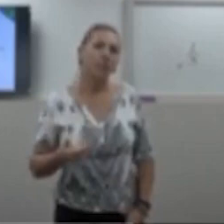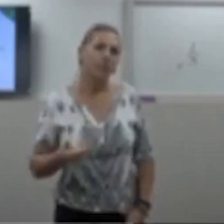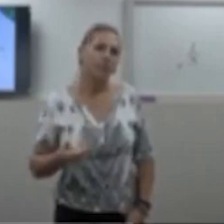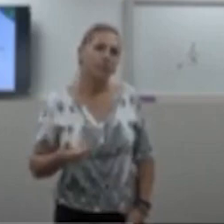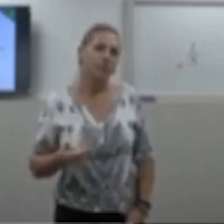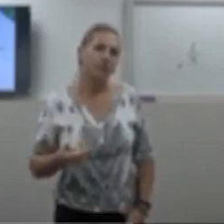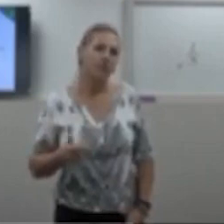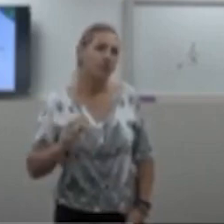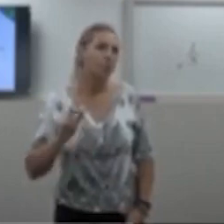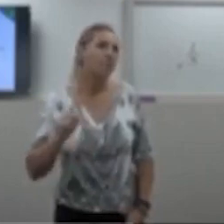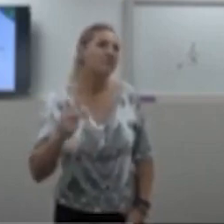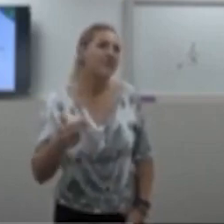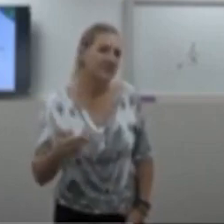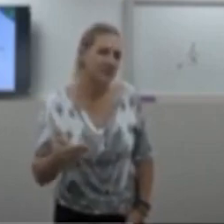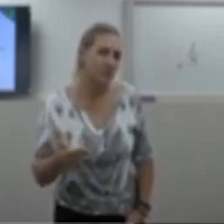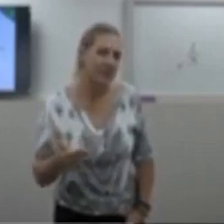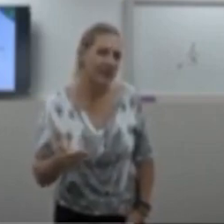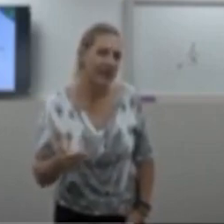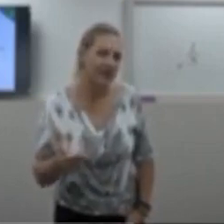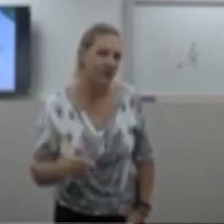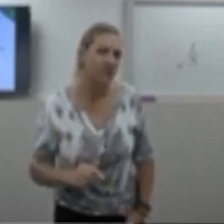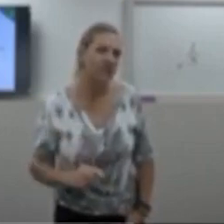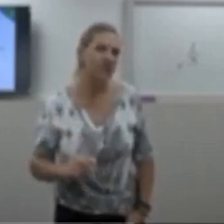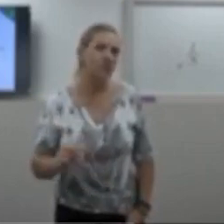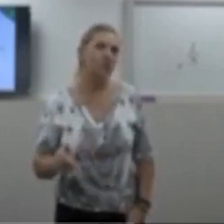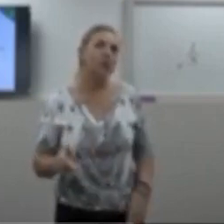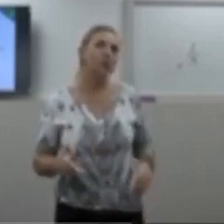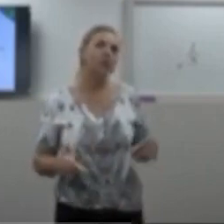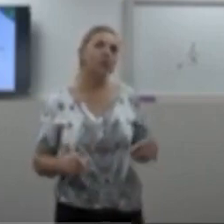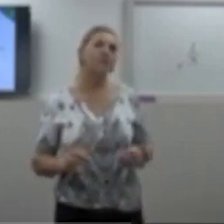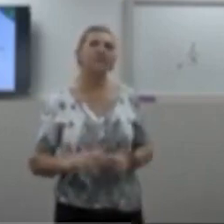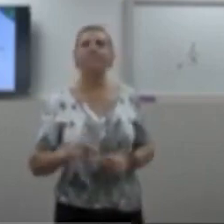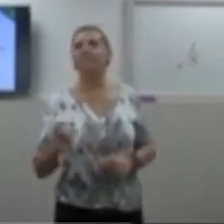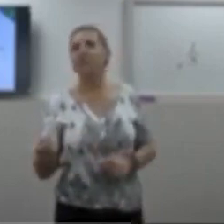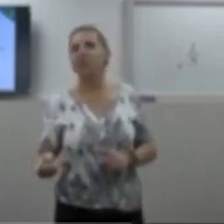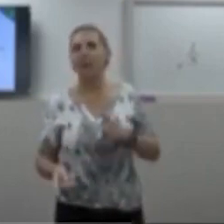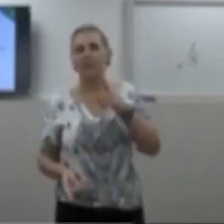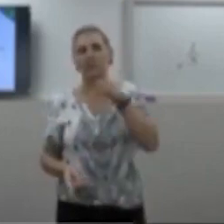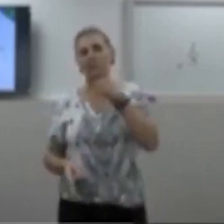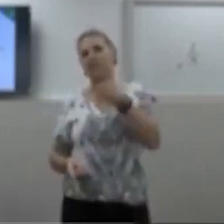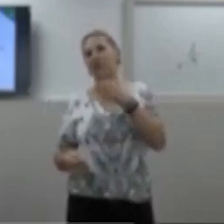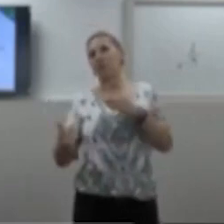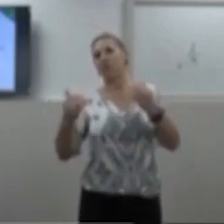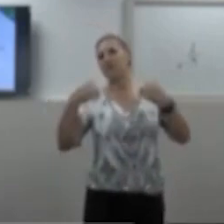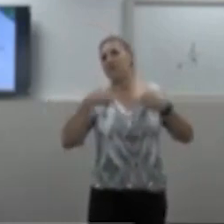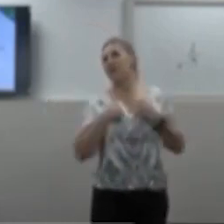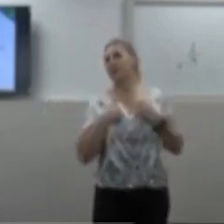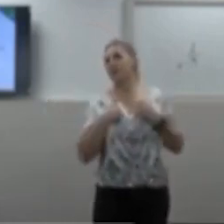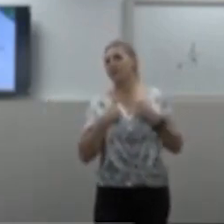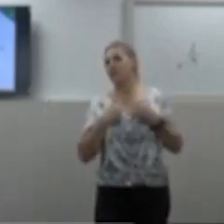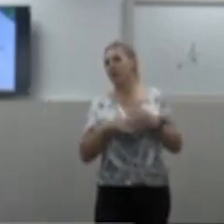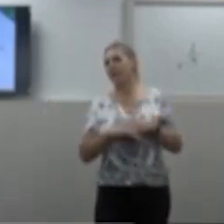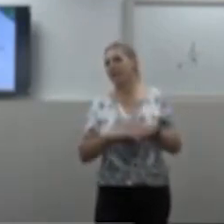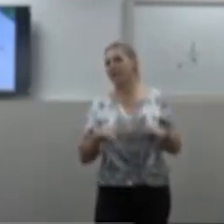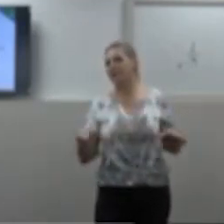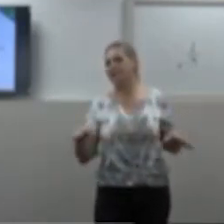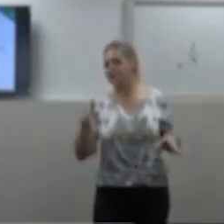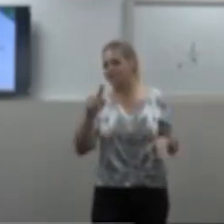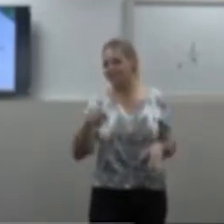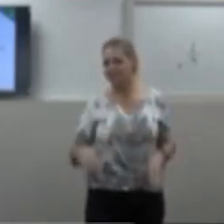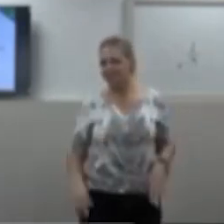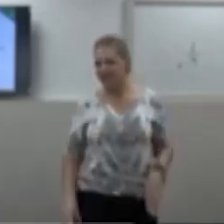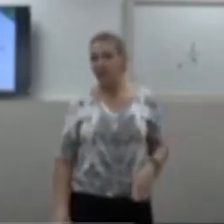tenho o dobro? Eu tenho 2 vezes a sua idade. Ou seja, dobro de 12, 24. Você tem 12 e eu tenho